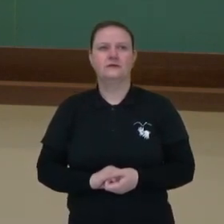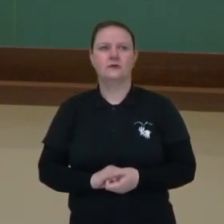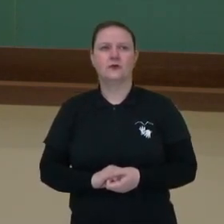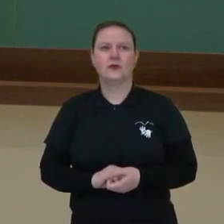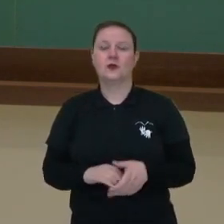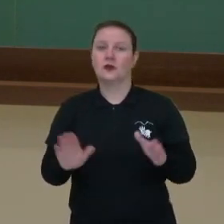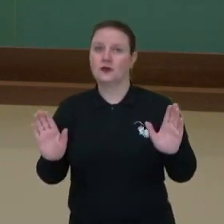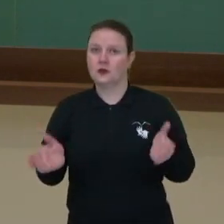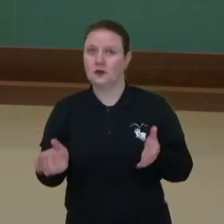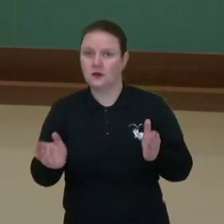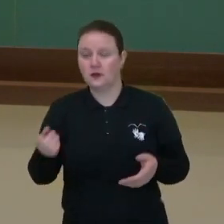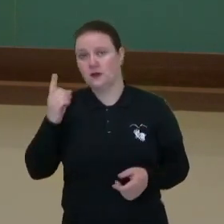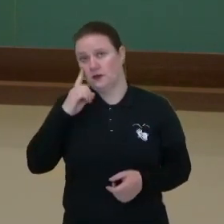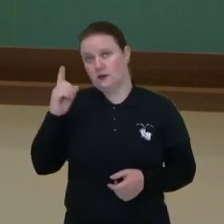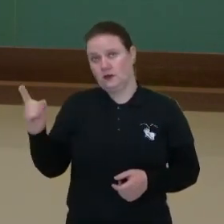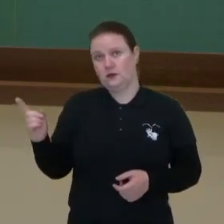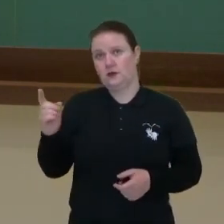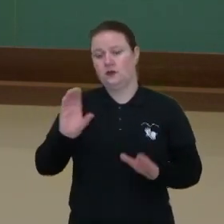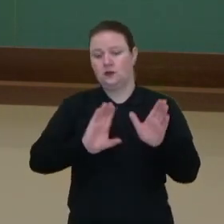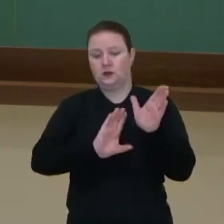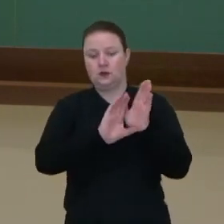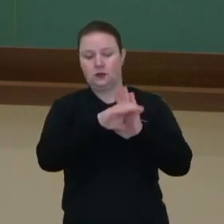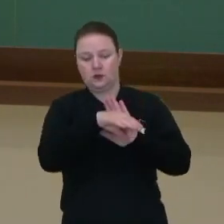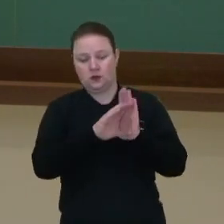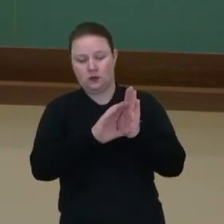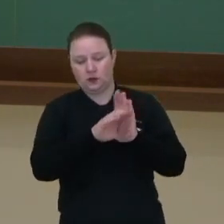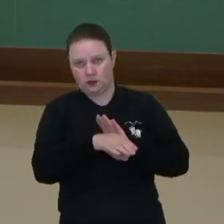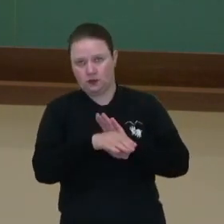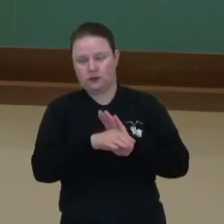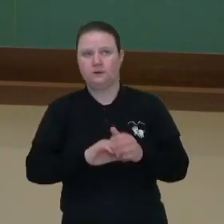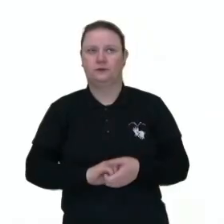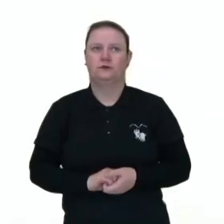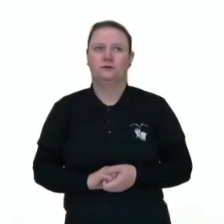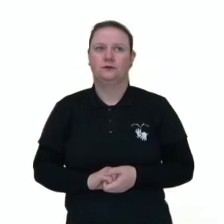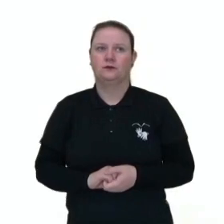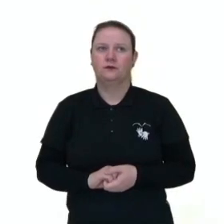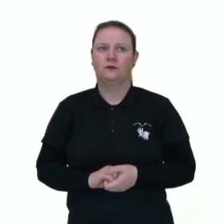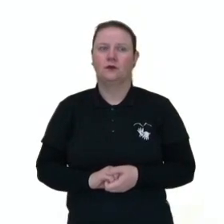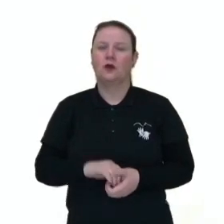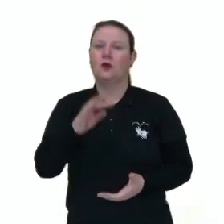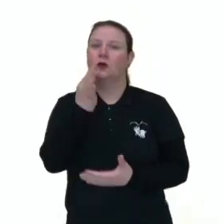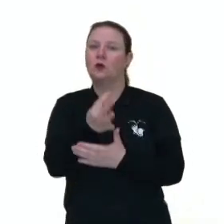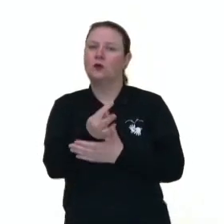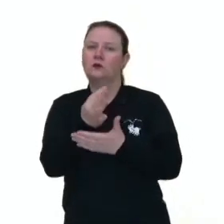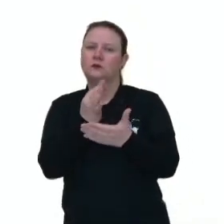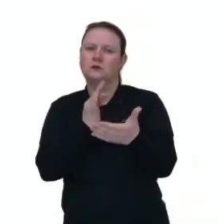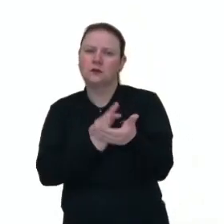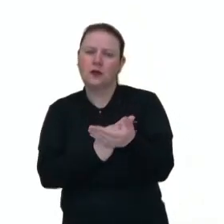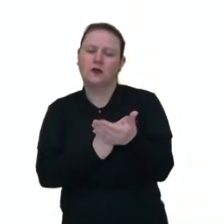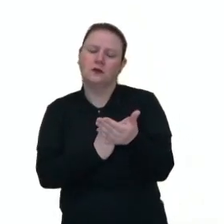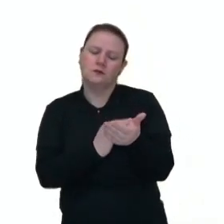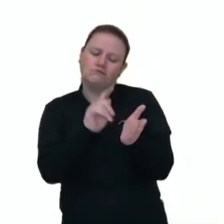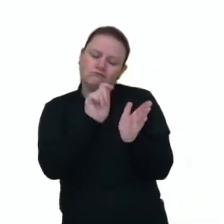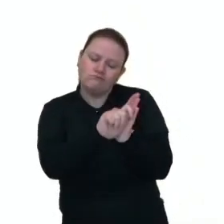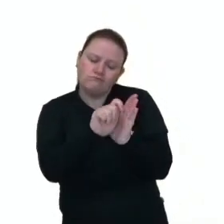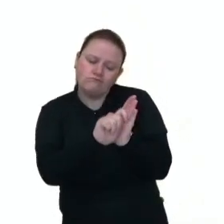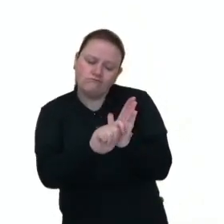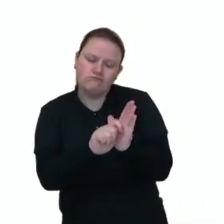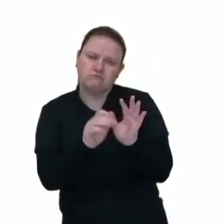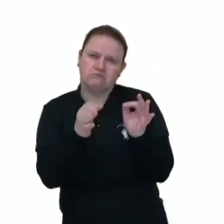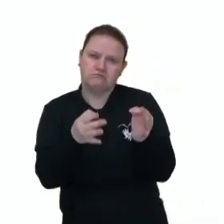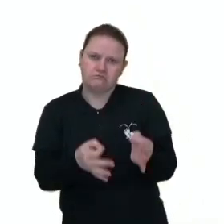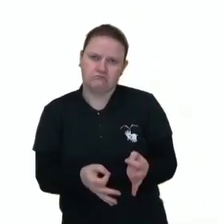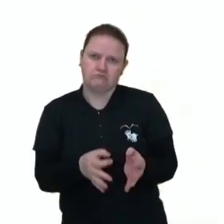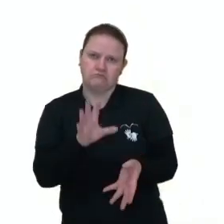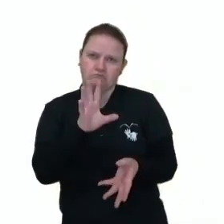Agora vamos acompanhar alguns conceitos. Vejamos aqui, né? Para que um texto seja bem construído, temos que compreender